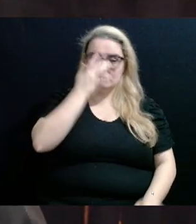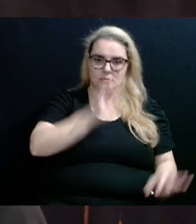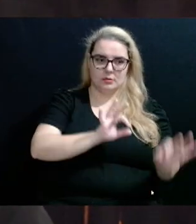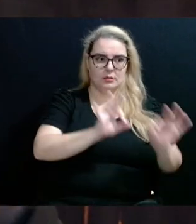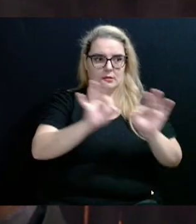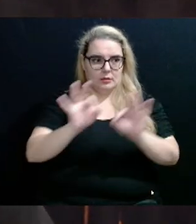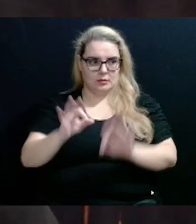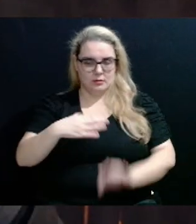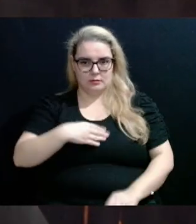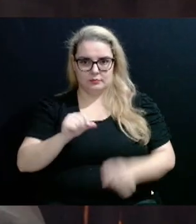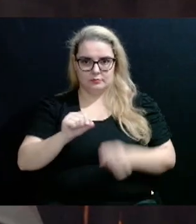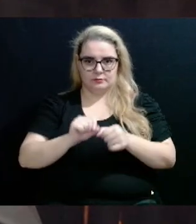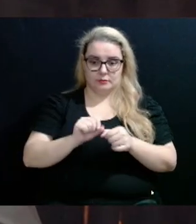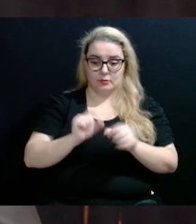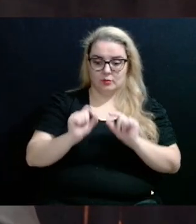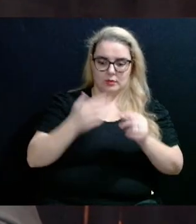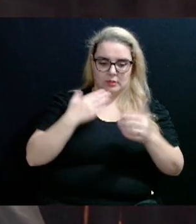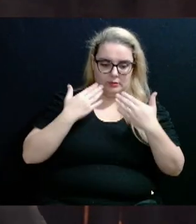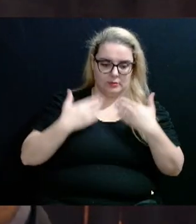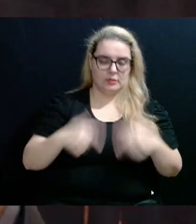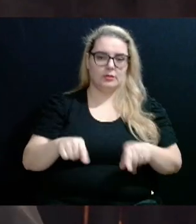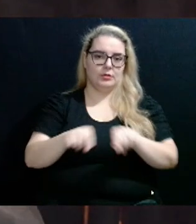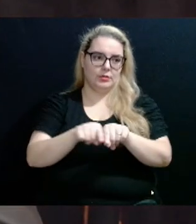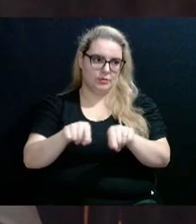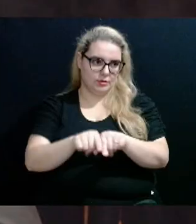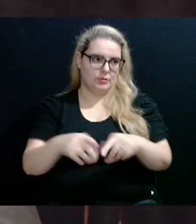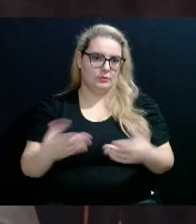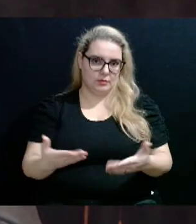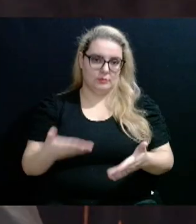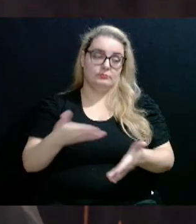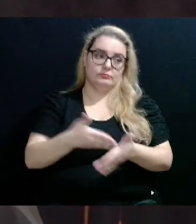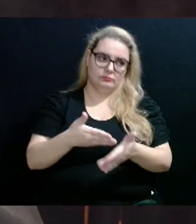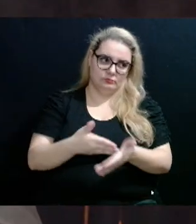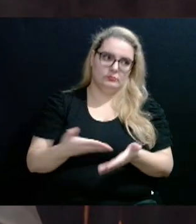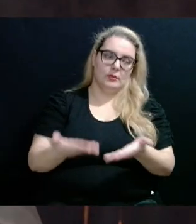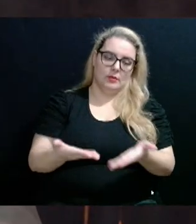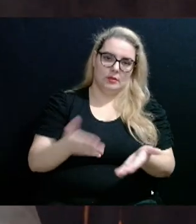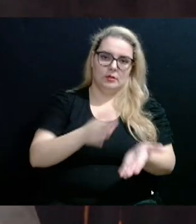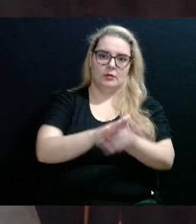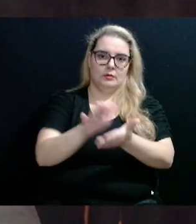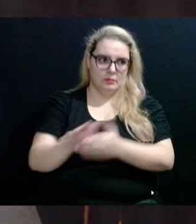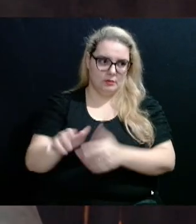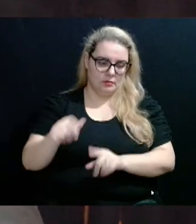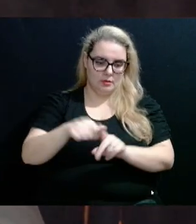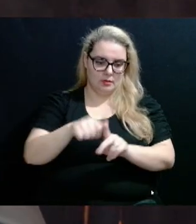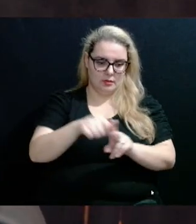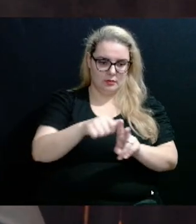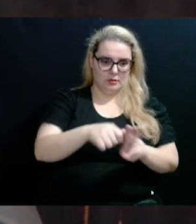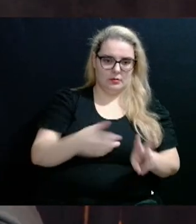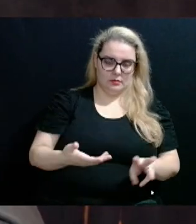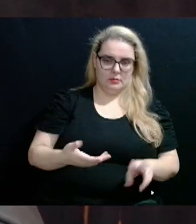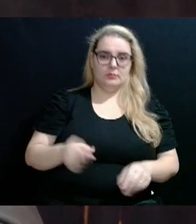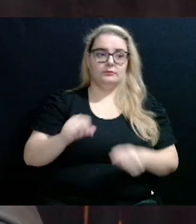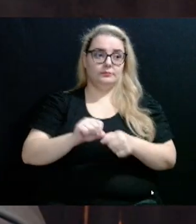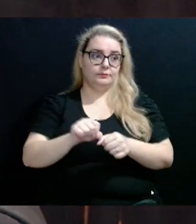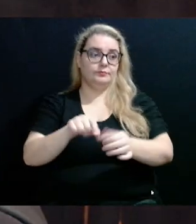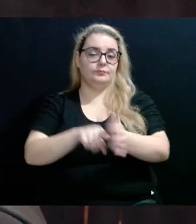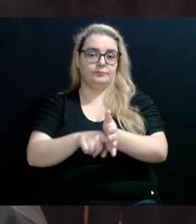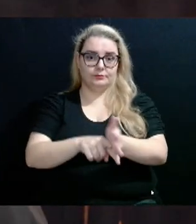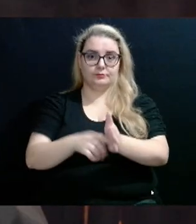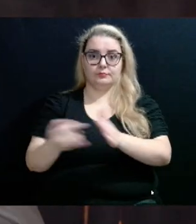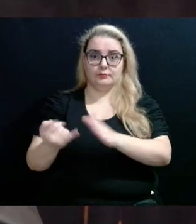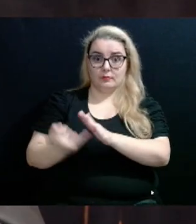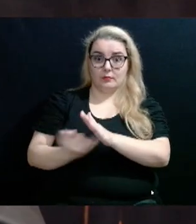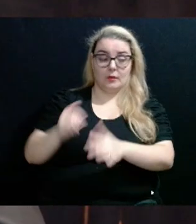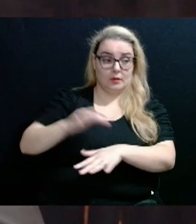e também ali colocar um limite, né, de gastos no mês, né? Foi feita uma pesquisa pelo Instituto de Matemática, que ele diz que